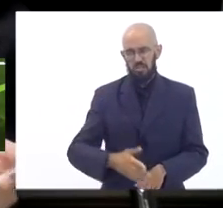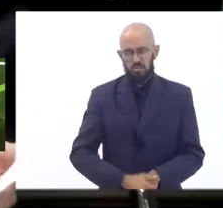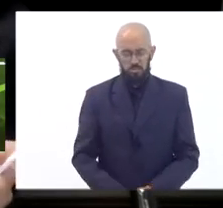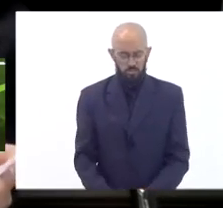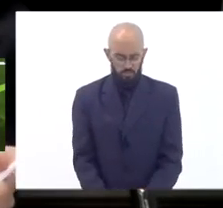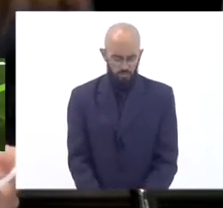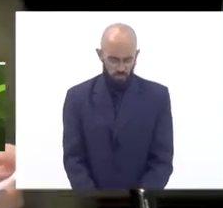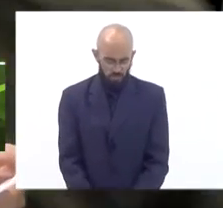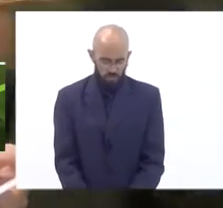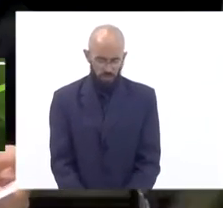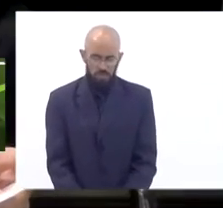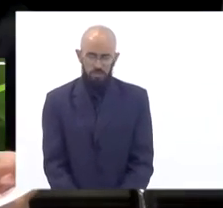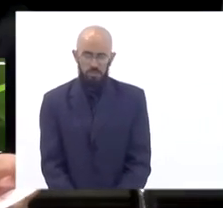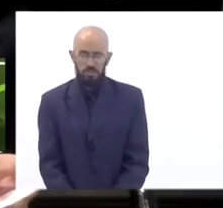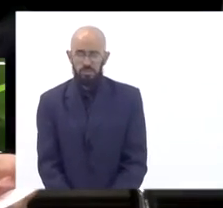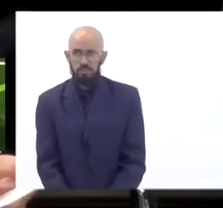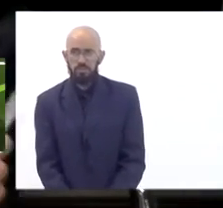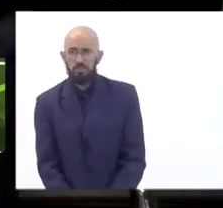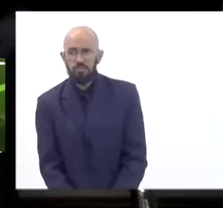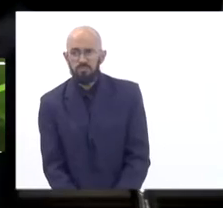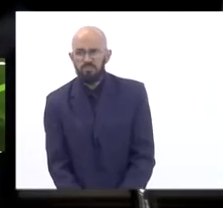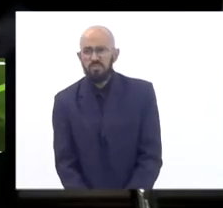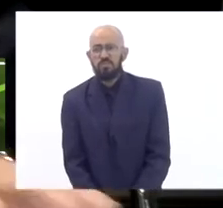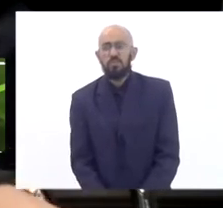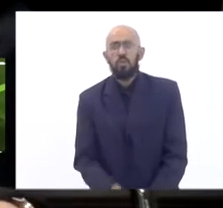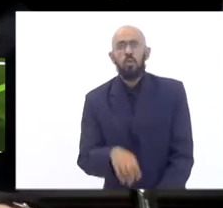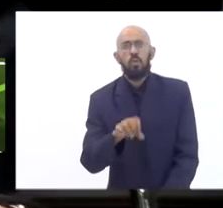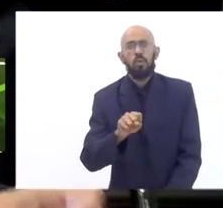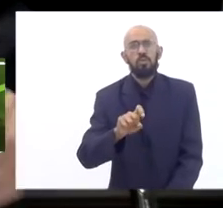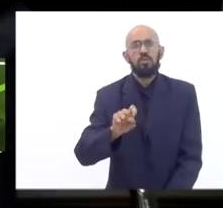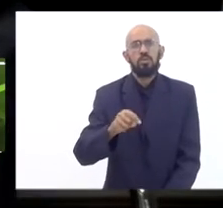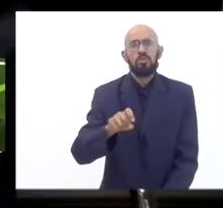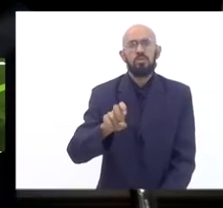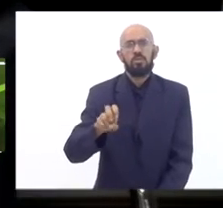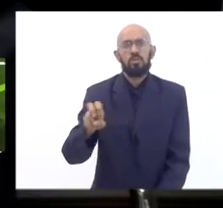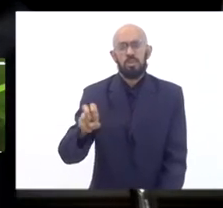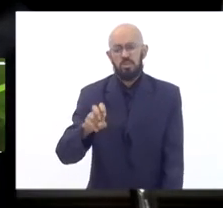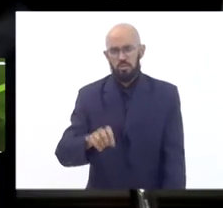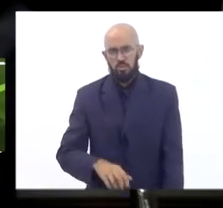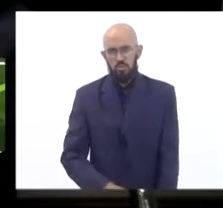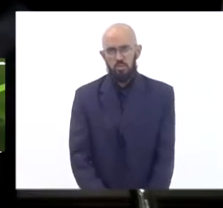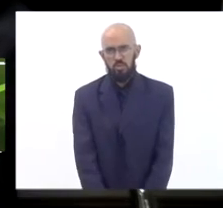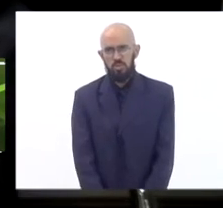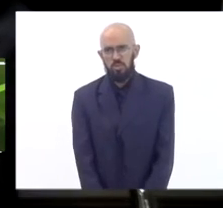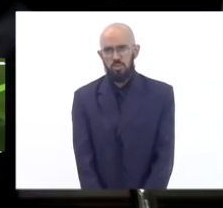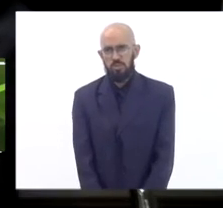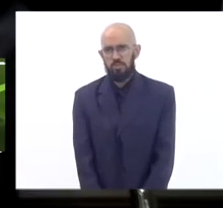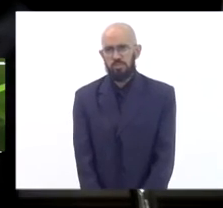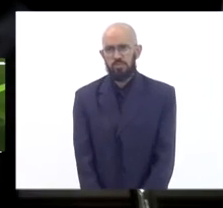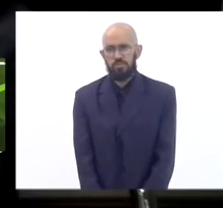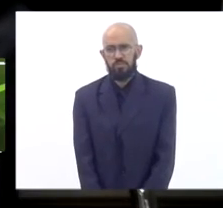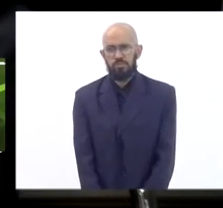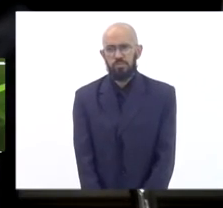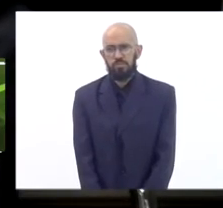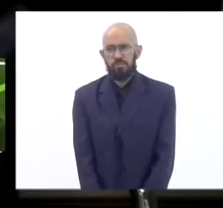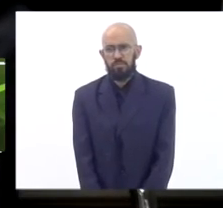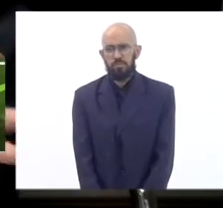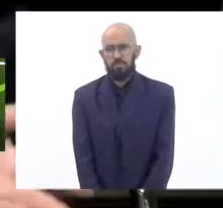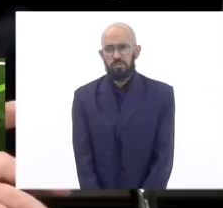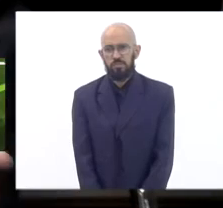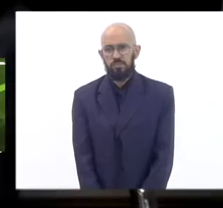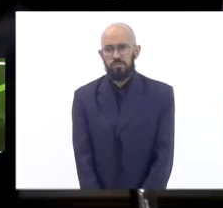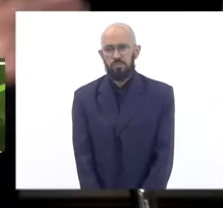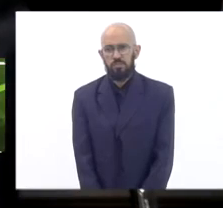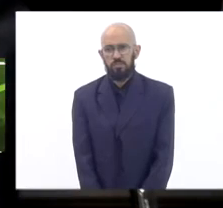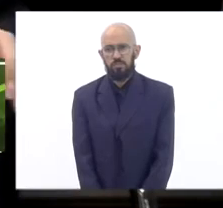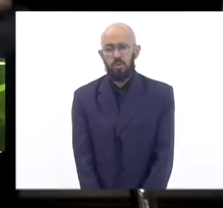R$ 8,00 e alguma coisa. R$ 8,55, eu havia anotado aqui. Então, a tarifa máxima